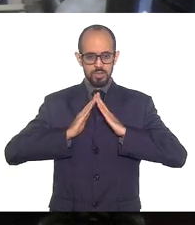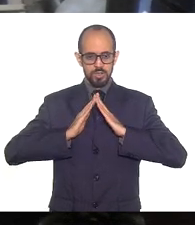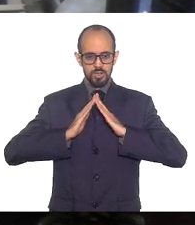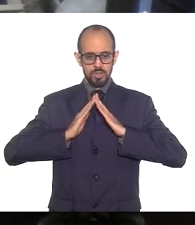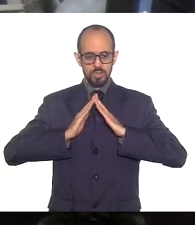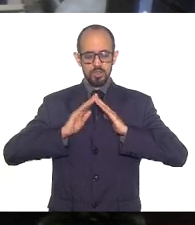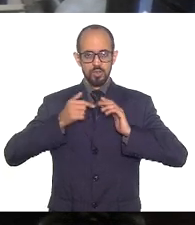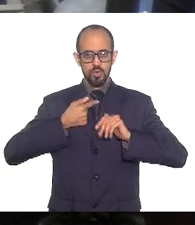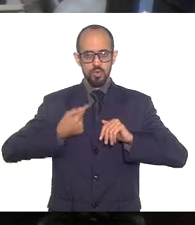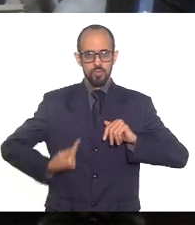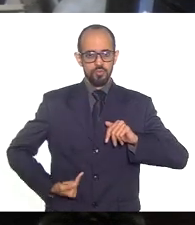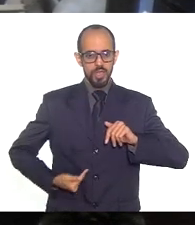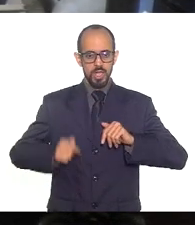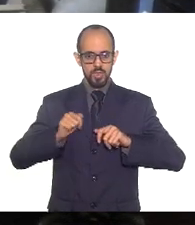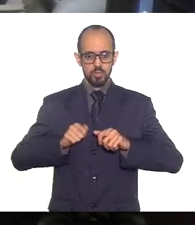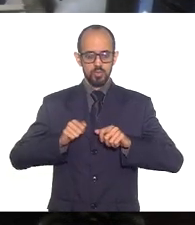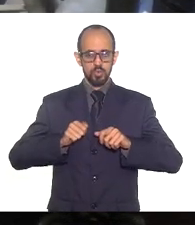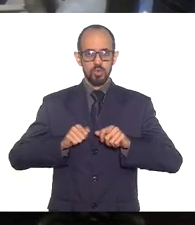implementou